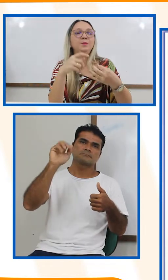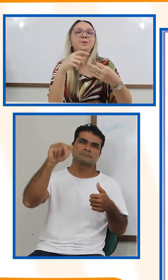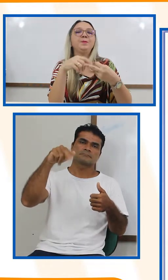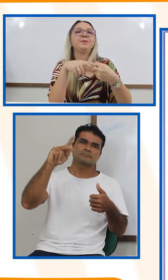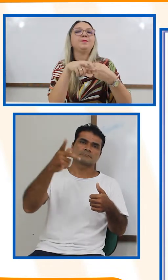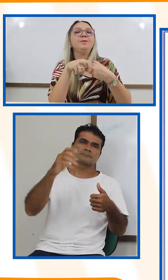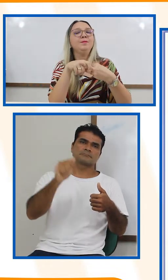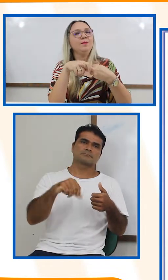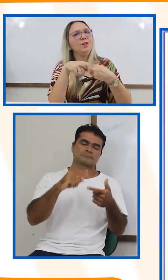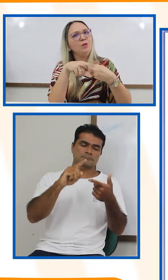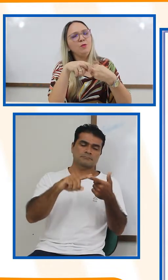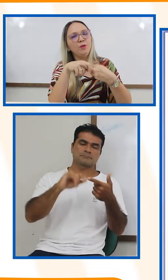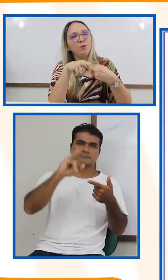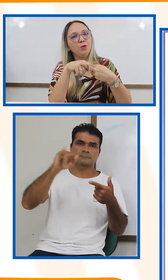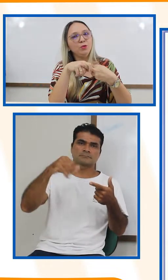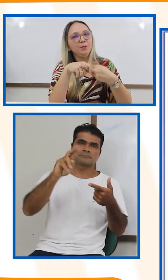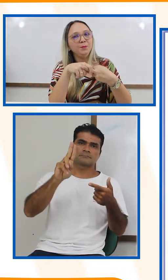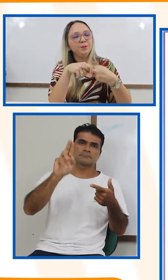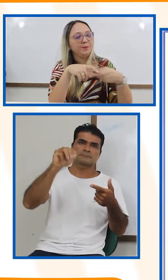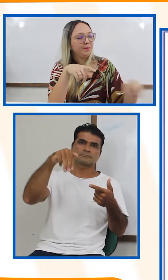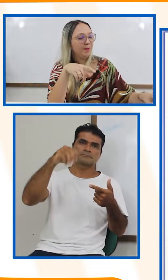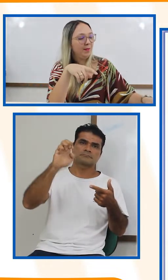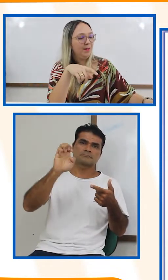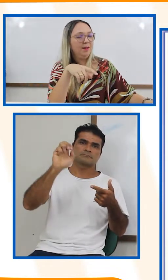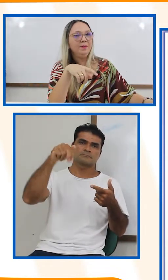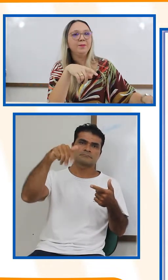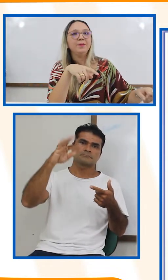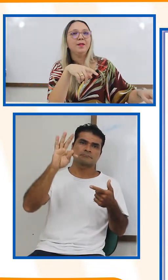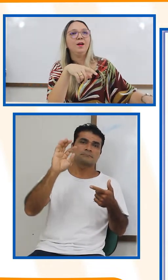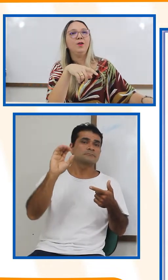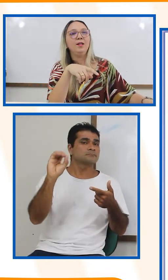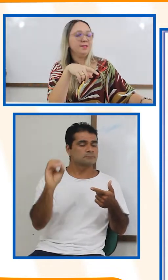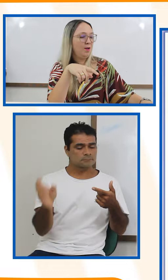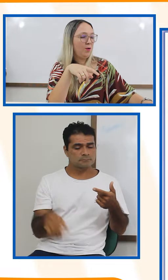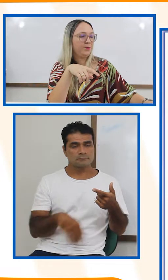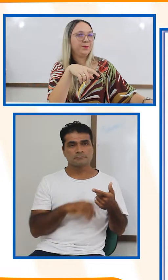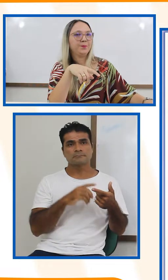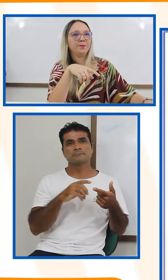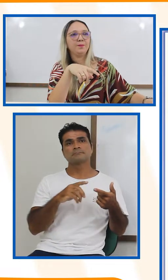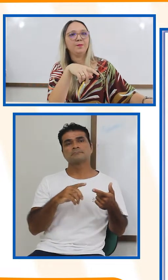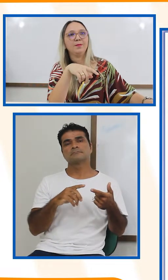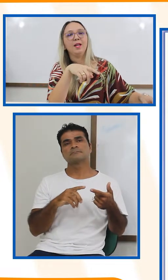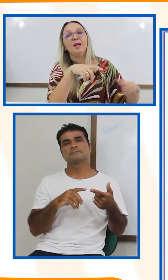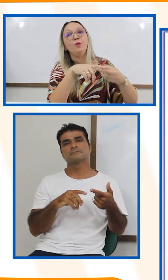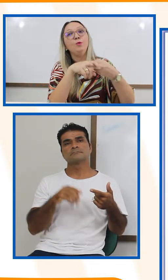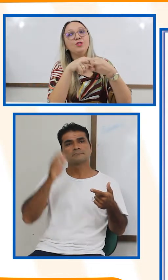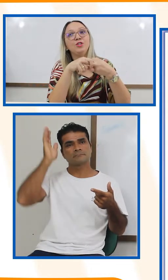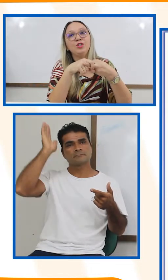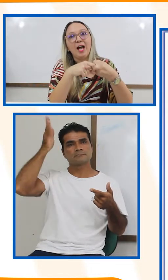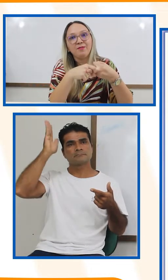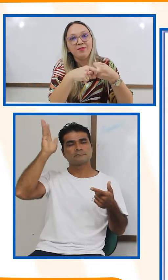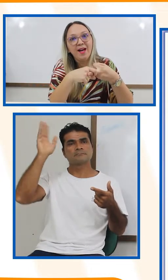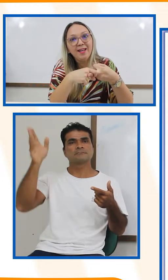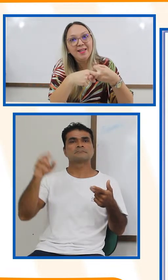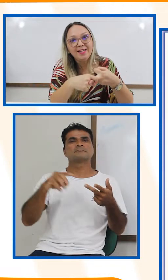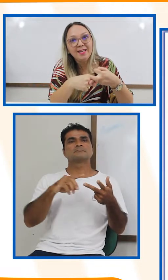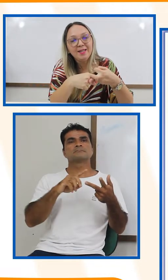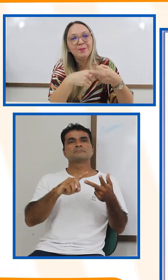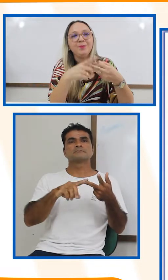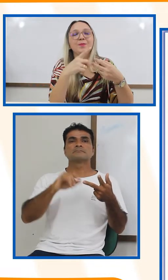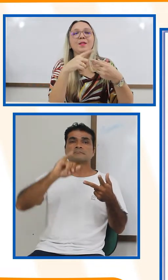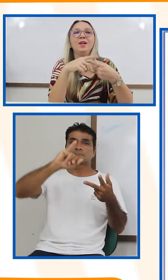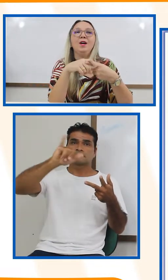jumento. Qual foi o outro? Hã? Olha só. O